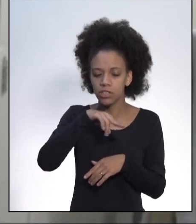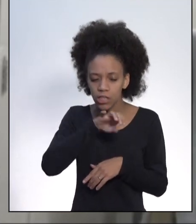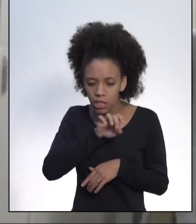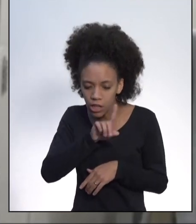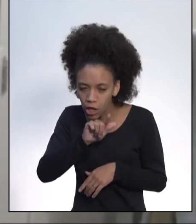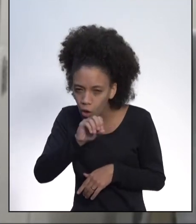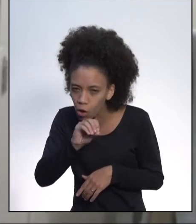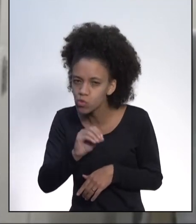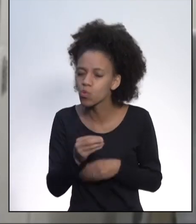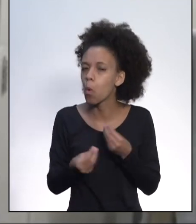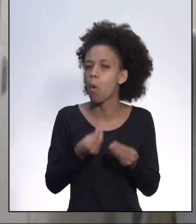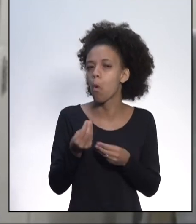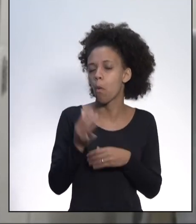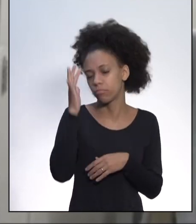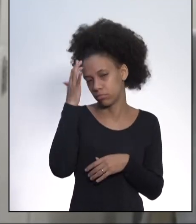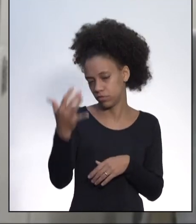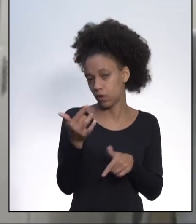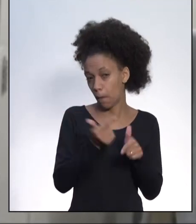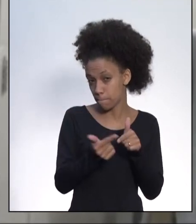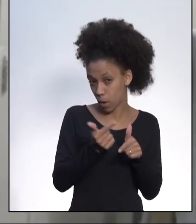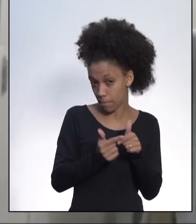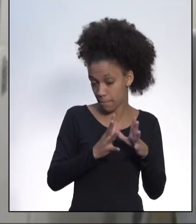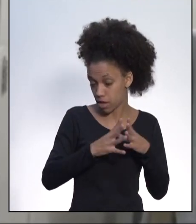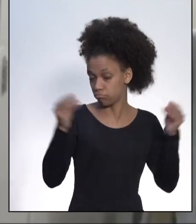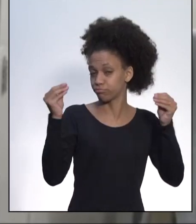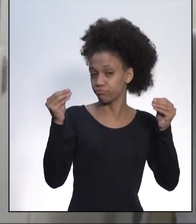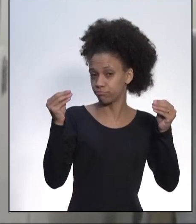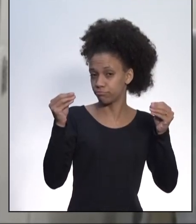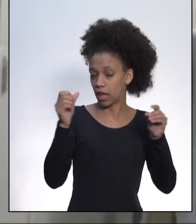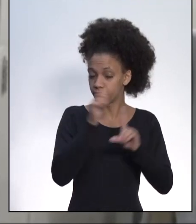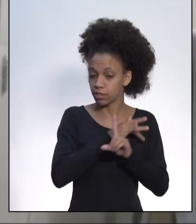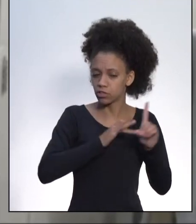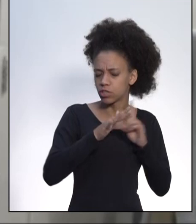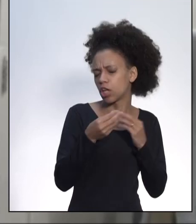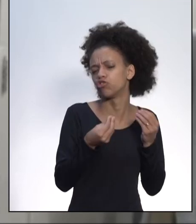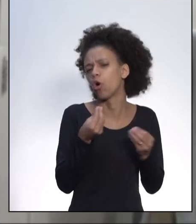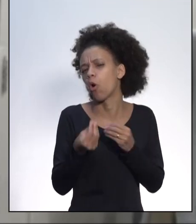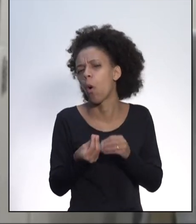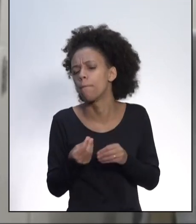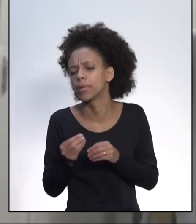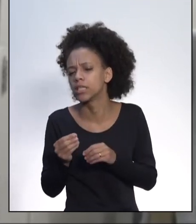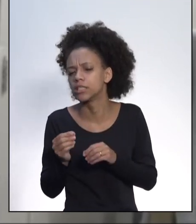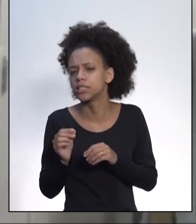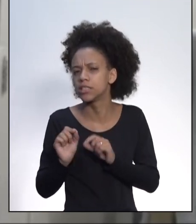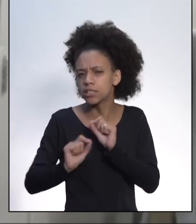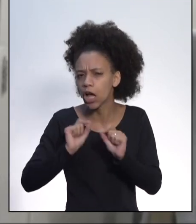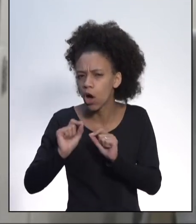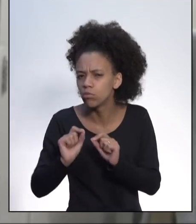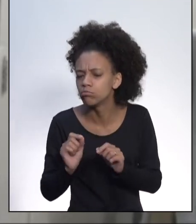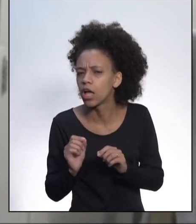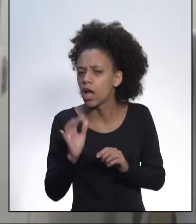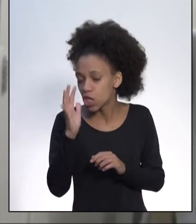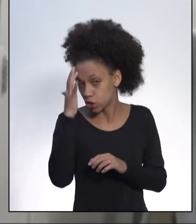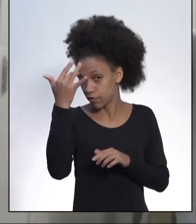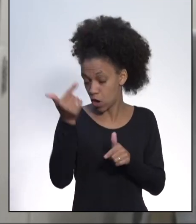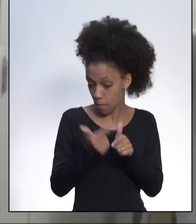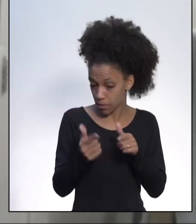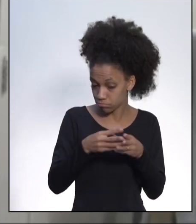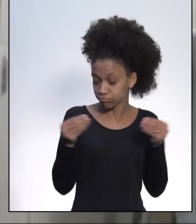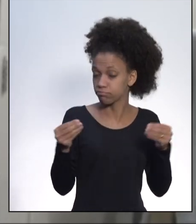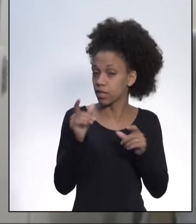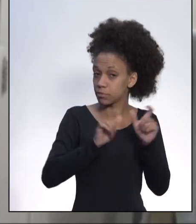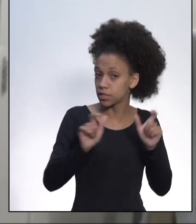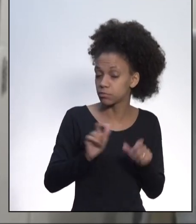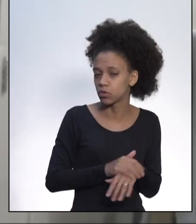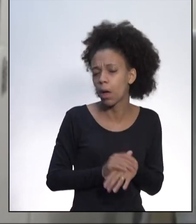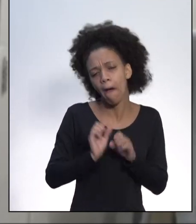esse negócio está resolvendo um problema da sociedade? Como é que esse negócio está resolvendo um problema das pessoas? Pode ser um